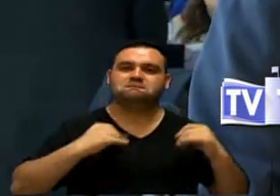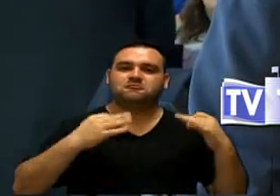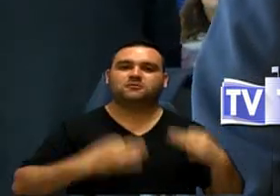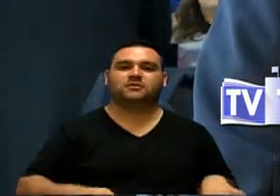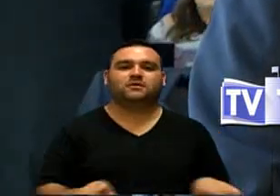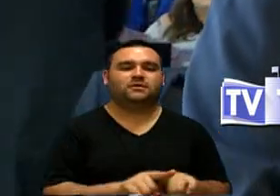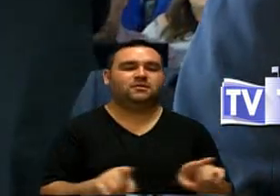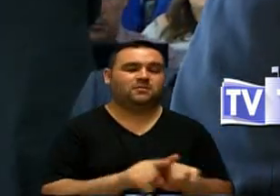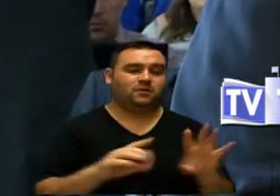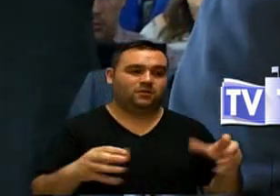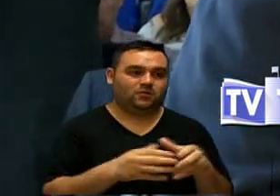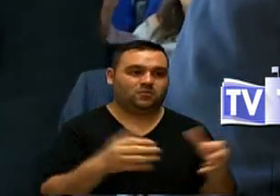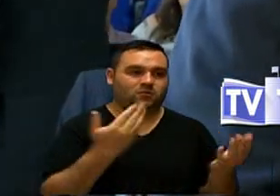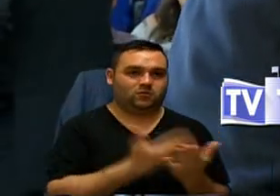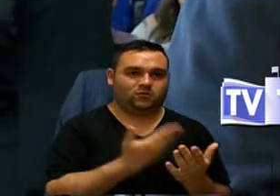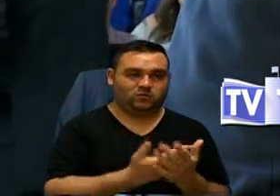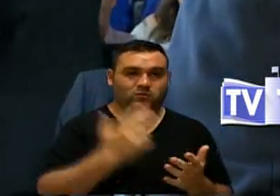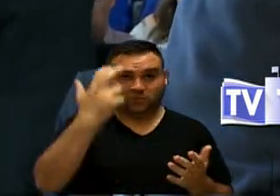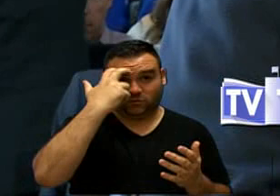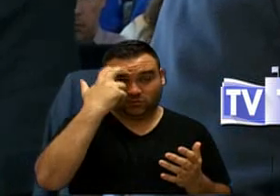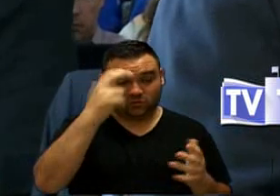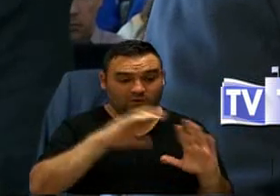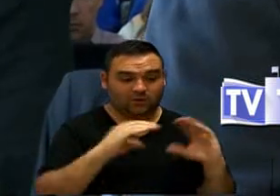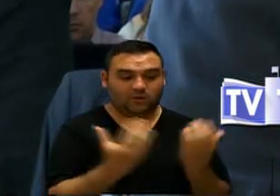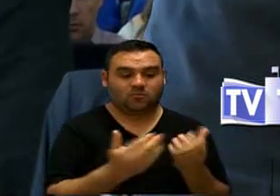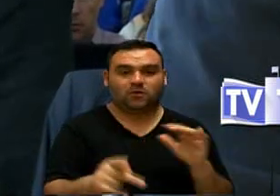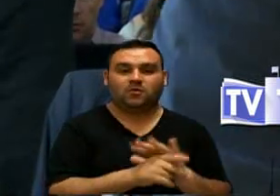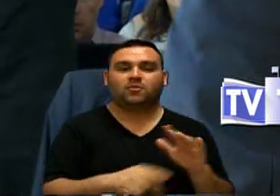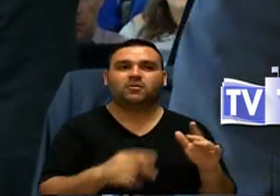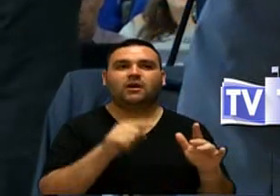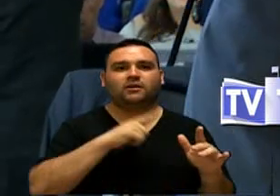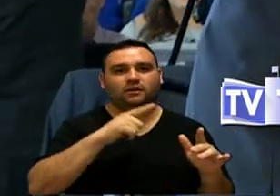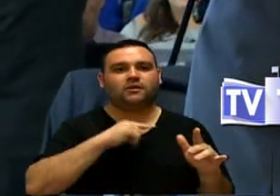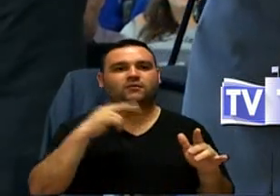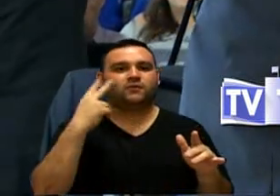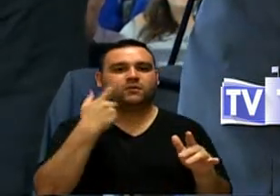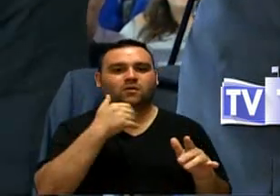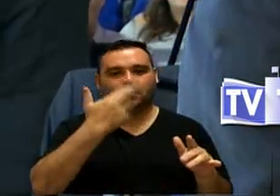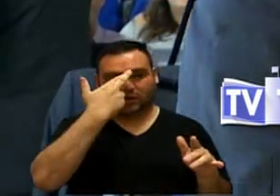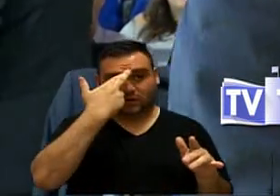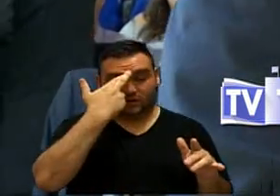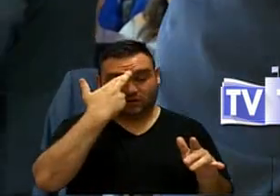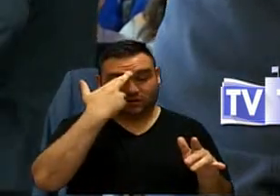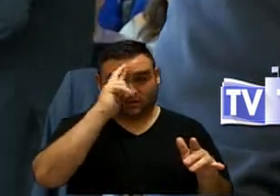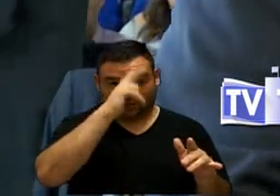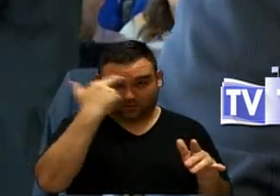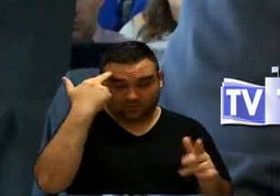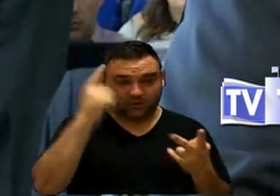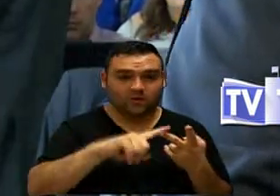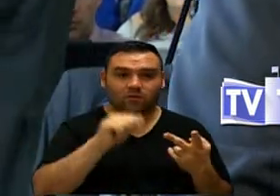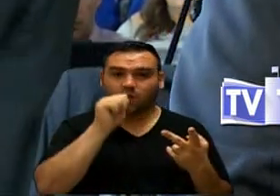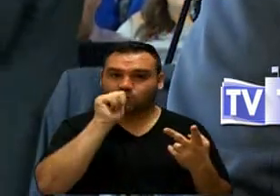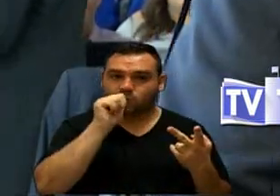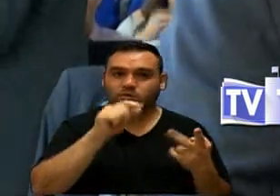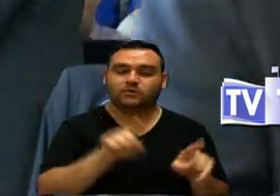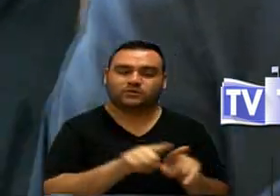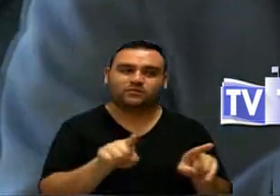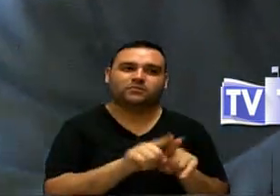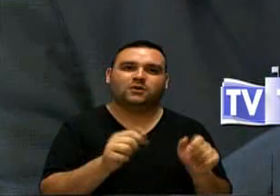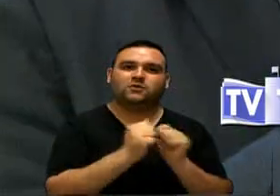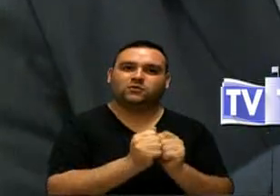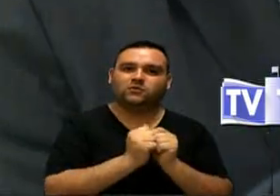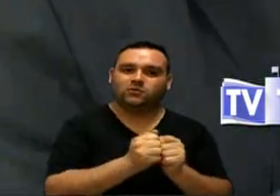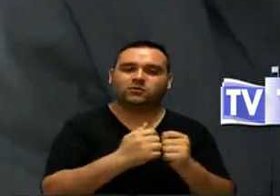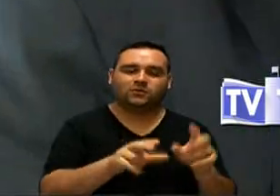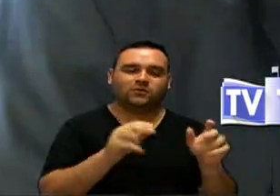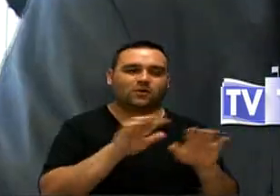conto sempre com a comissão aqui de esporte e cultura desta casa, que tem aqui o vereador Militão e o vereador Nenê Silvano na nossa companhia. Era